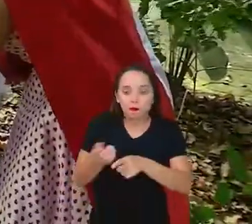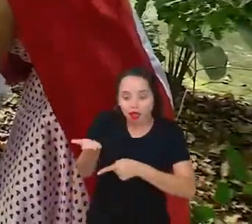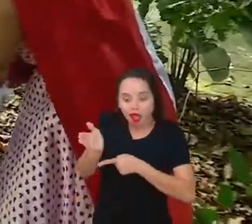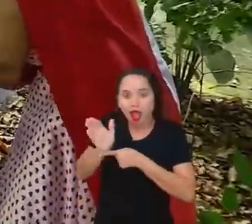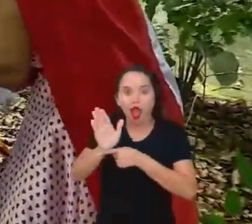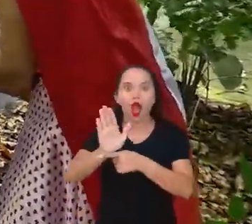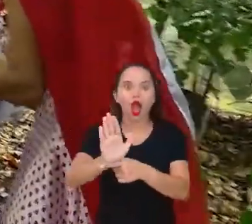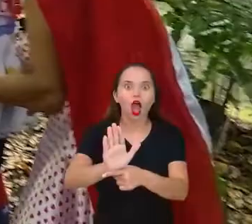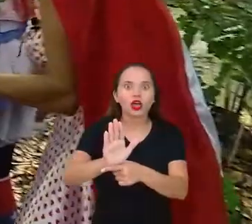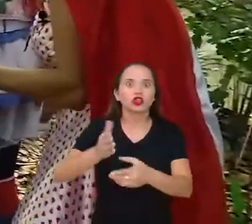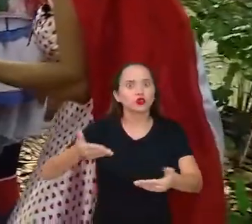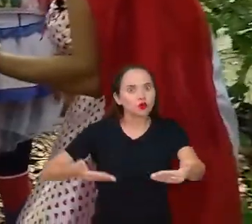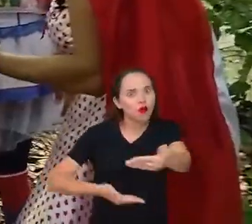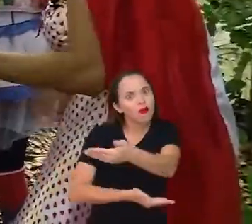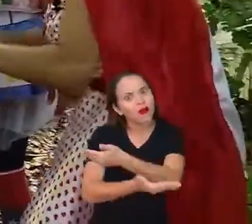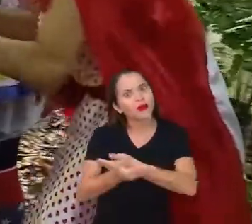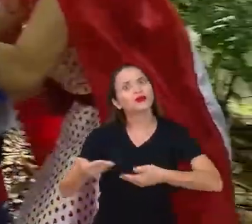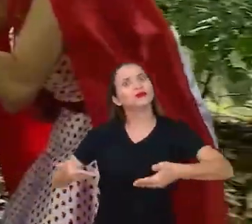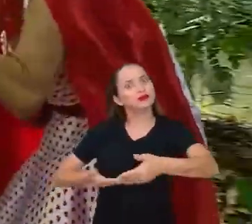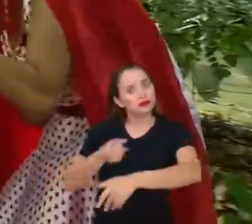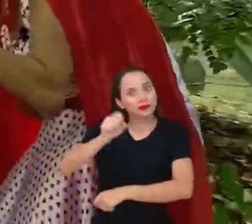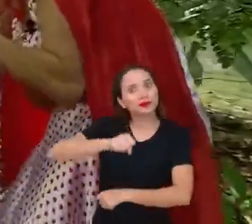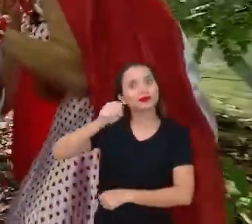ajudando uns aos outros,